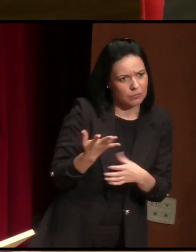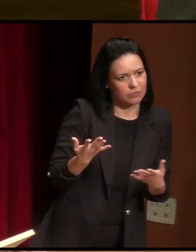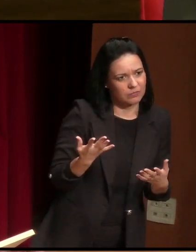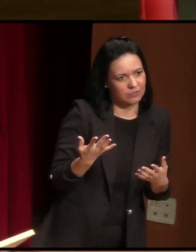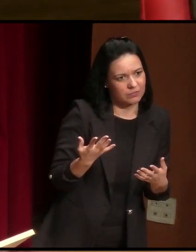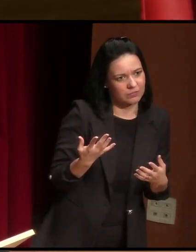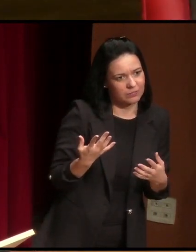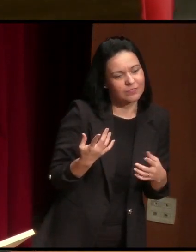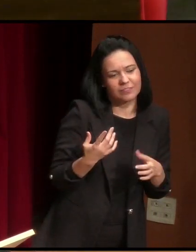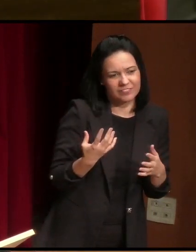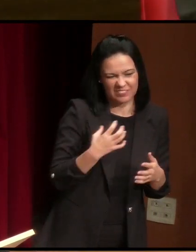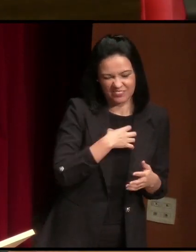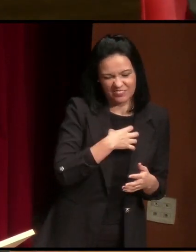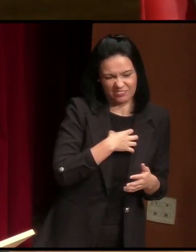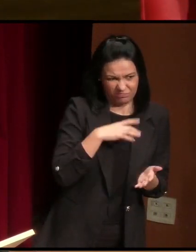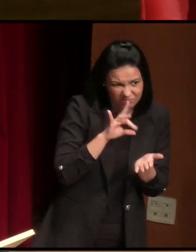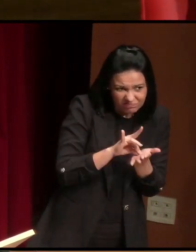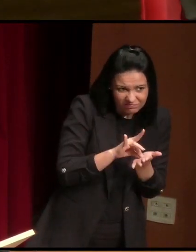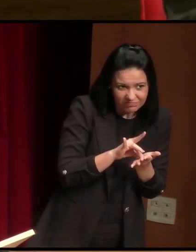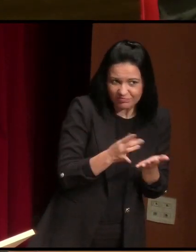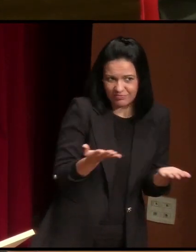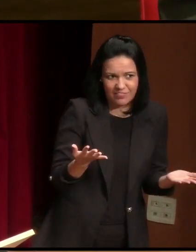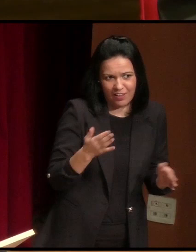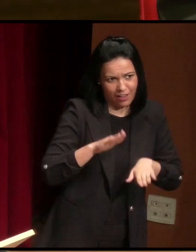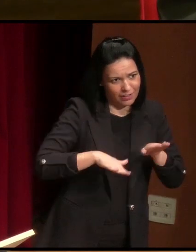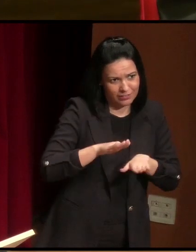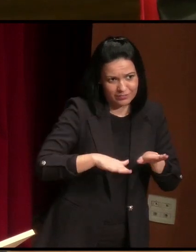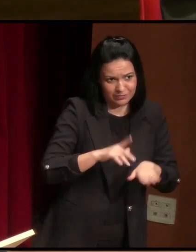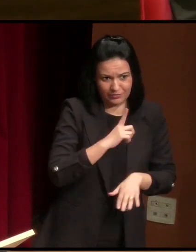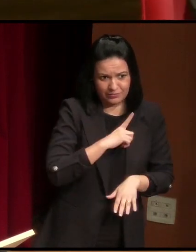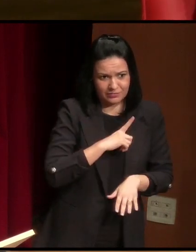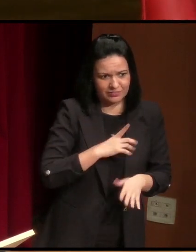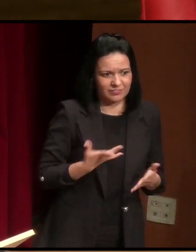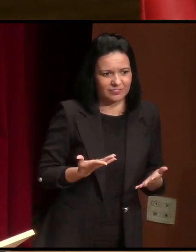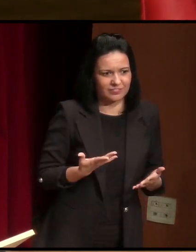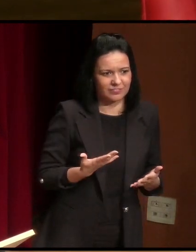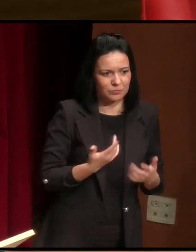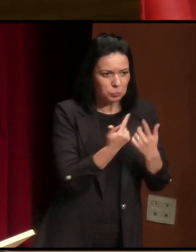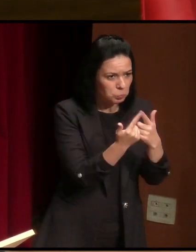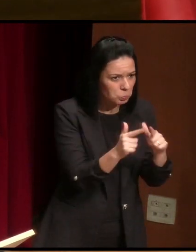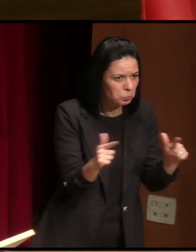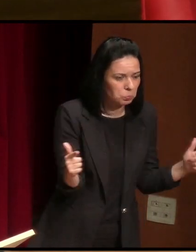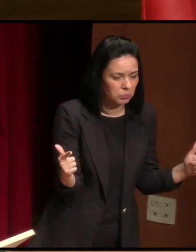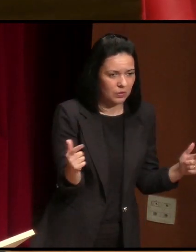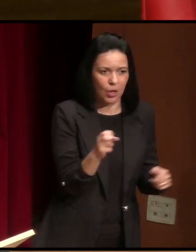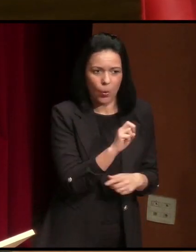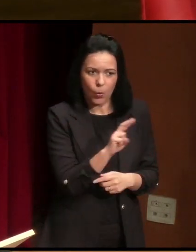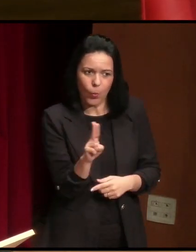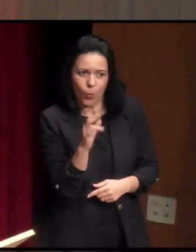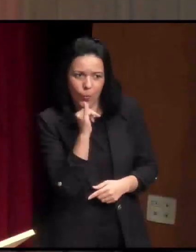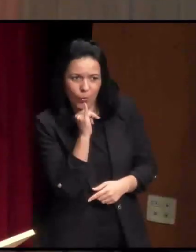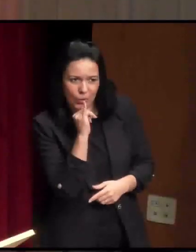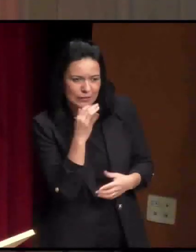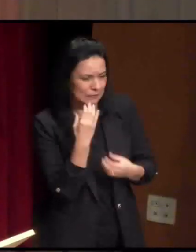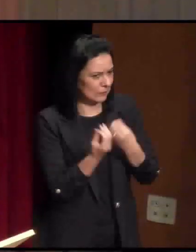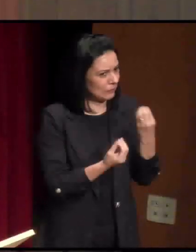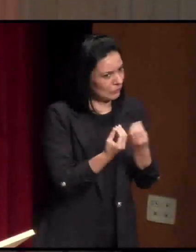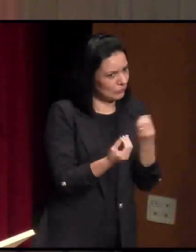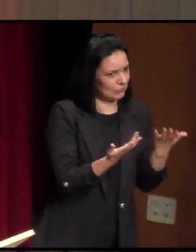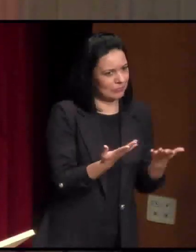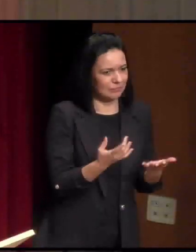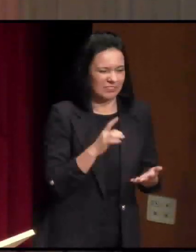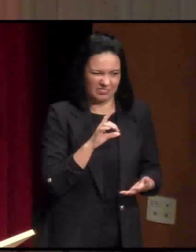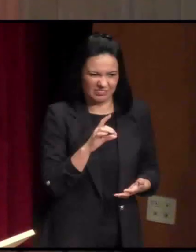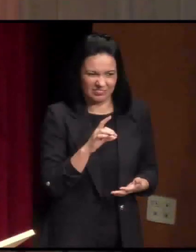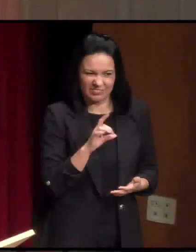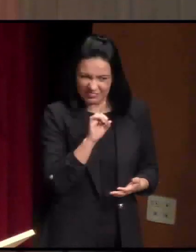green inclusion, né? Pra, um inclusion watch. Você está demais, tá demais hoje. Estão fazendo essa lavagem de